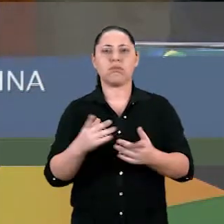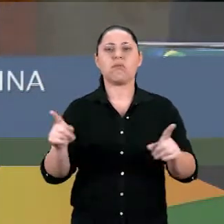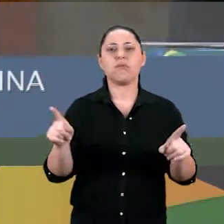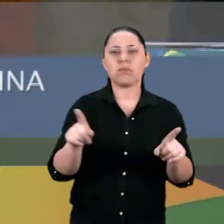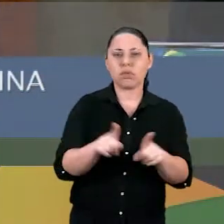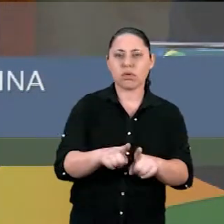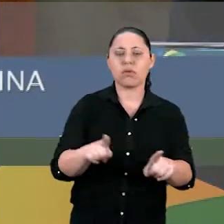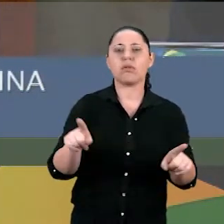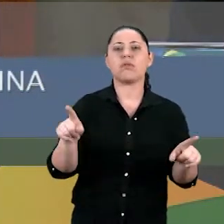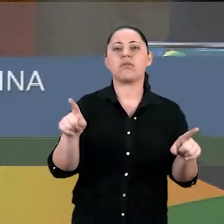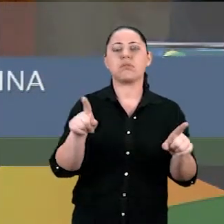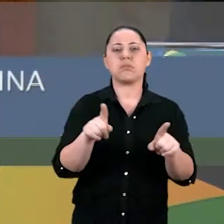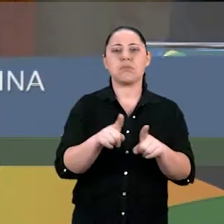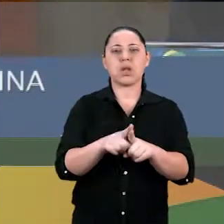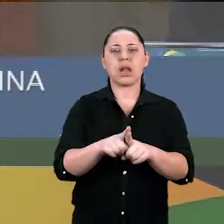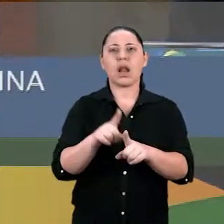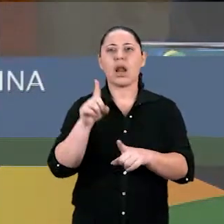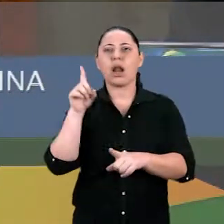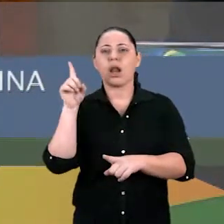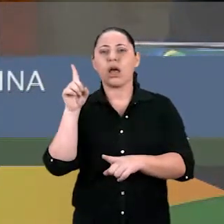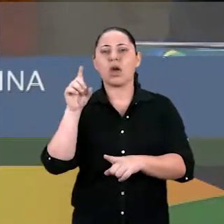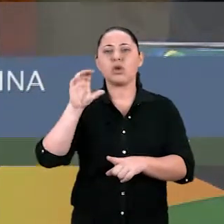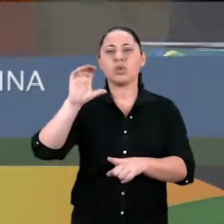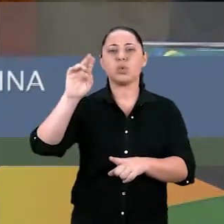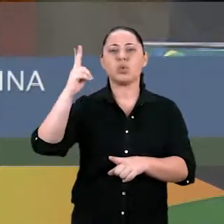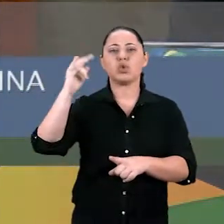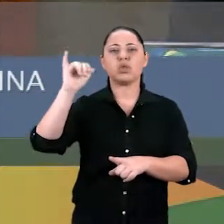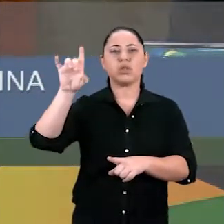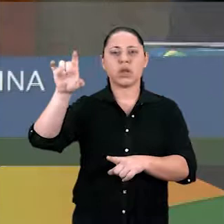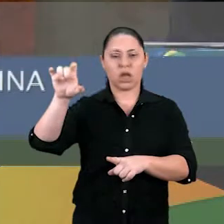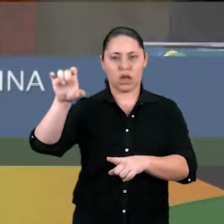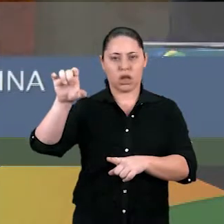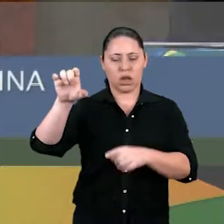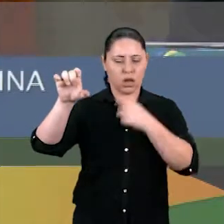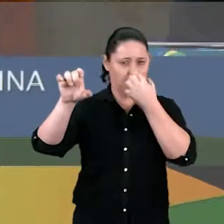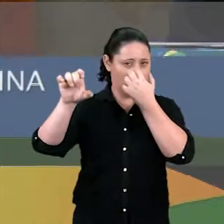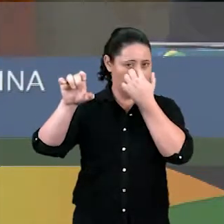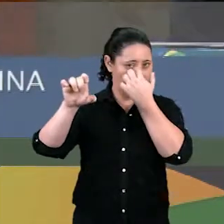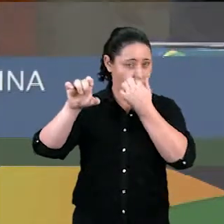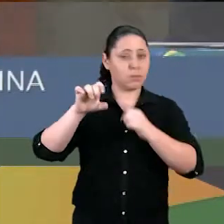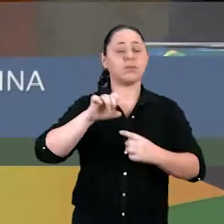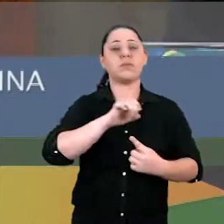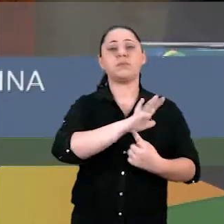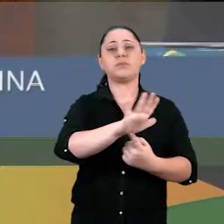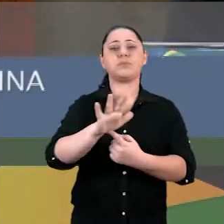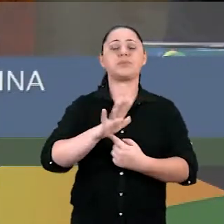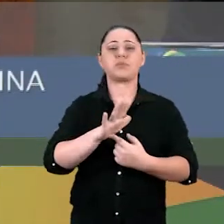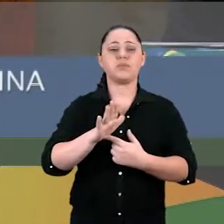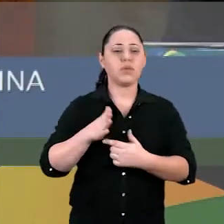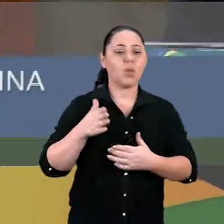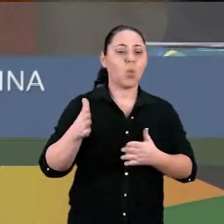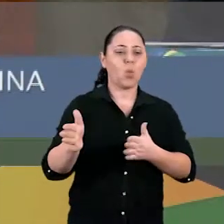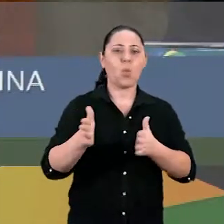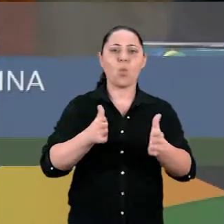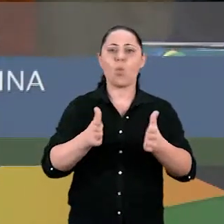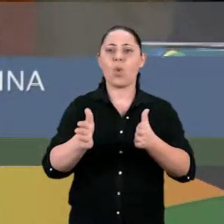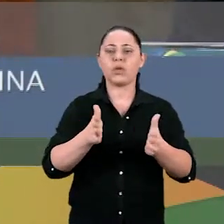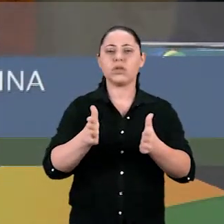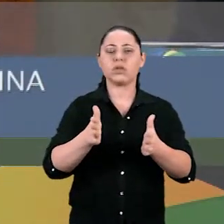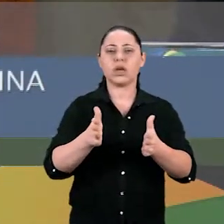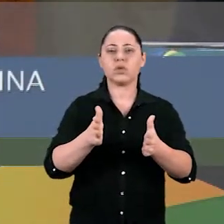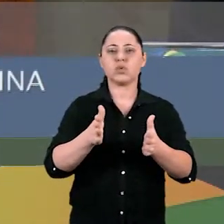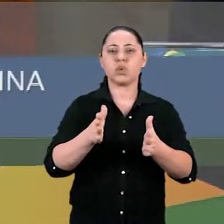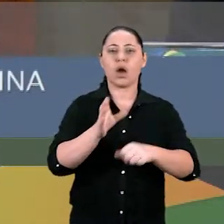nós tenhamos no Chile, né, que existe uma menor abertura para o acesso à jurisdição